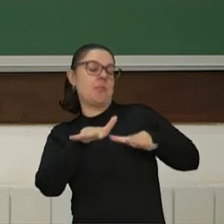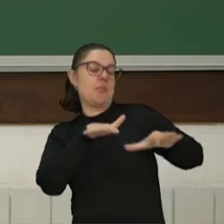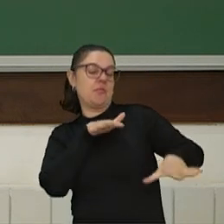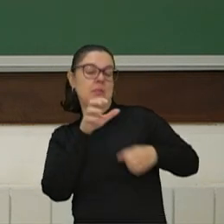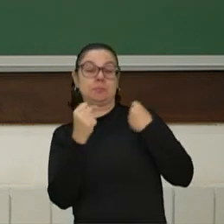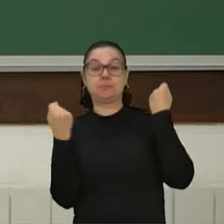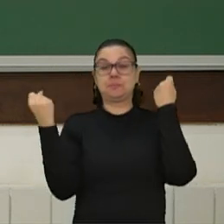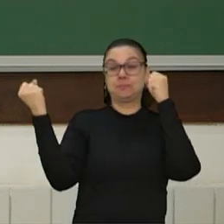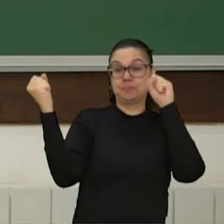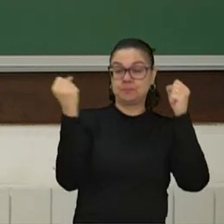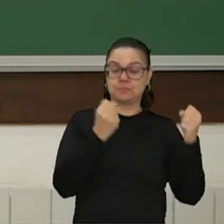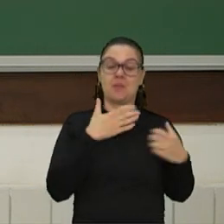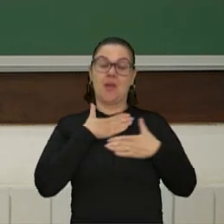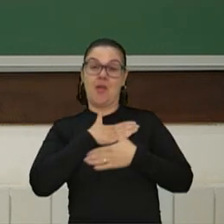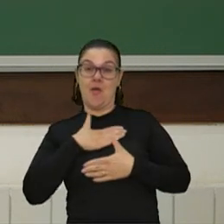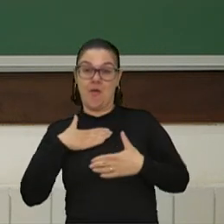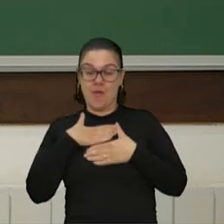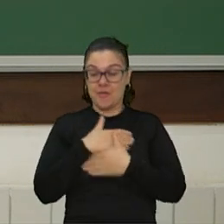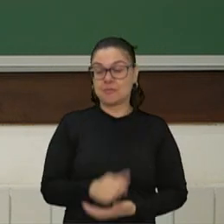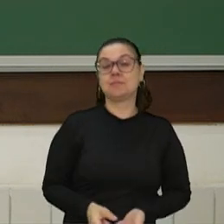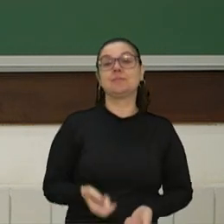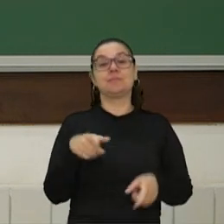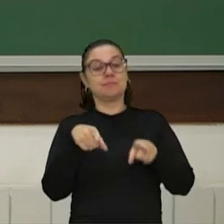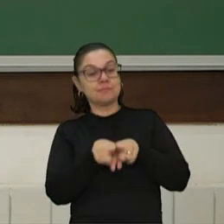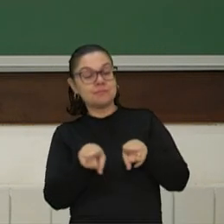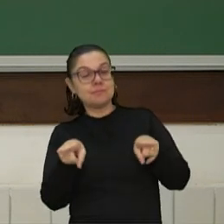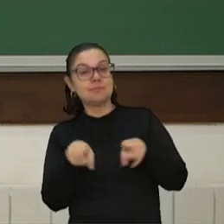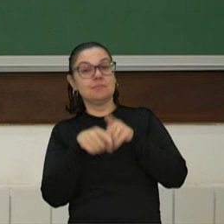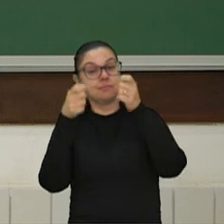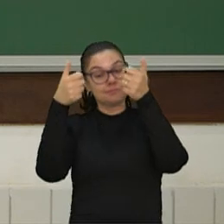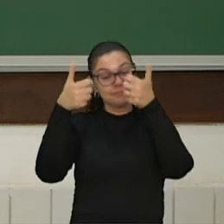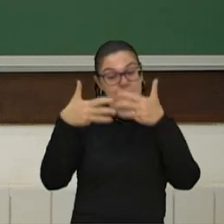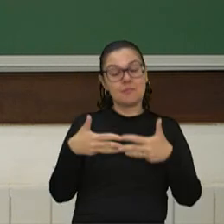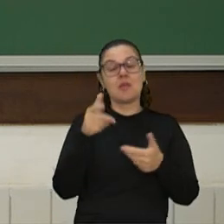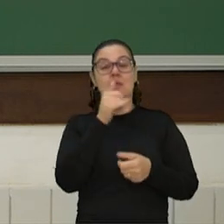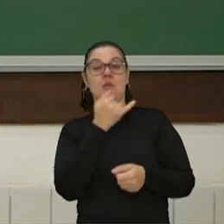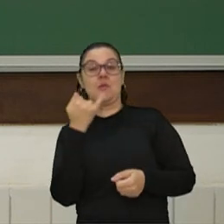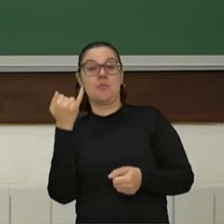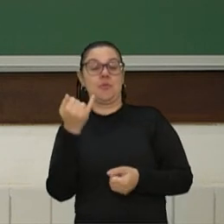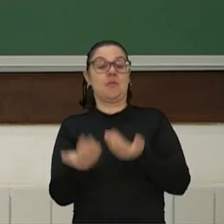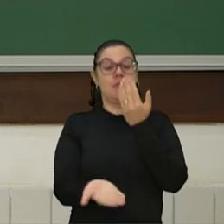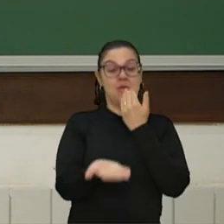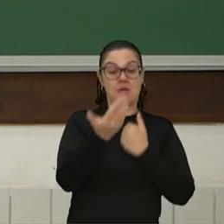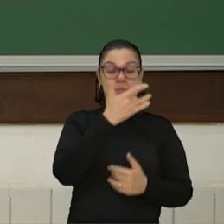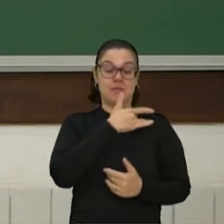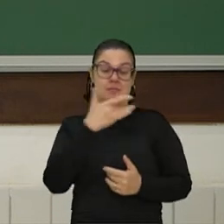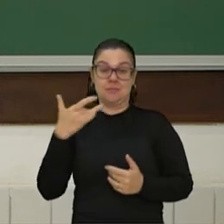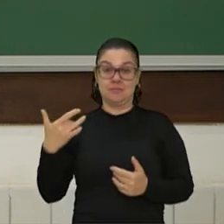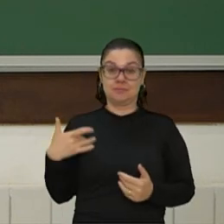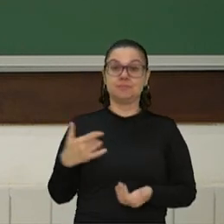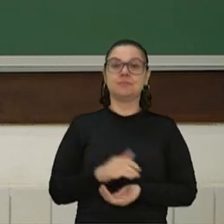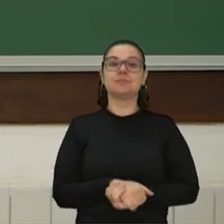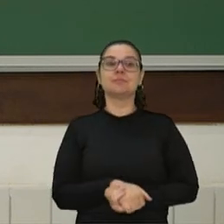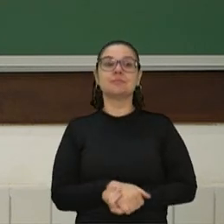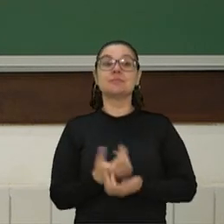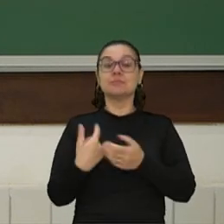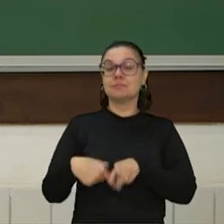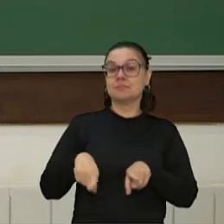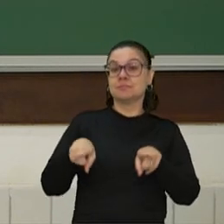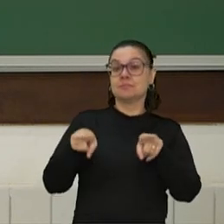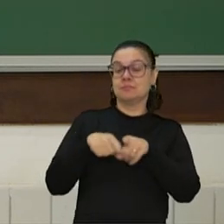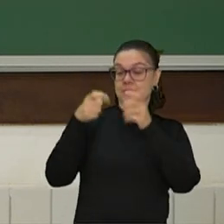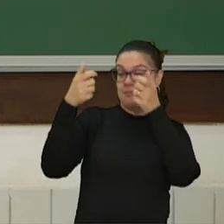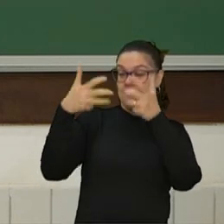fazendo alguma atividade que gosta. Falamos também da importância de ter uma alimentação saudável. Falamos